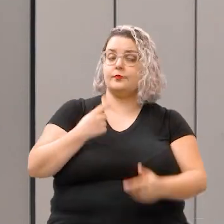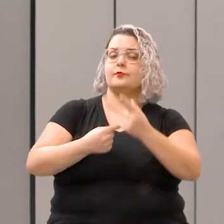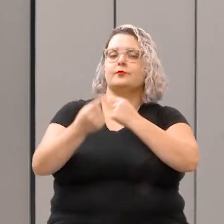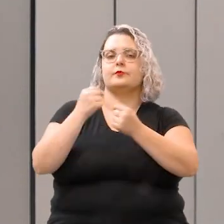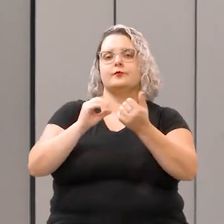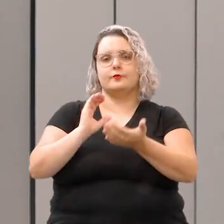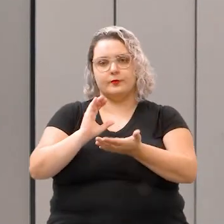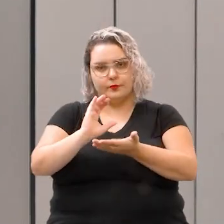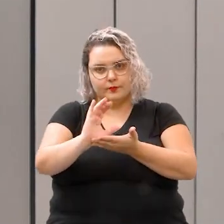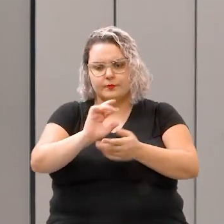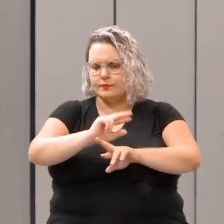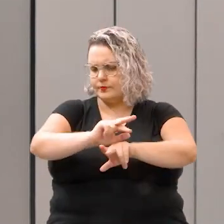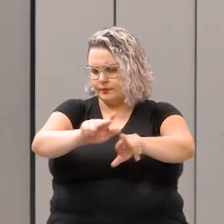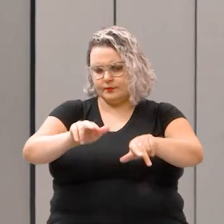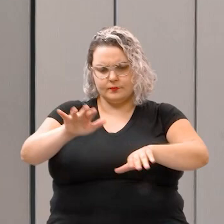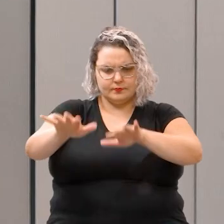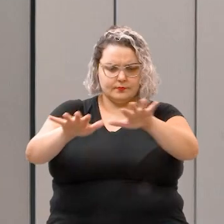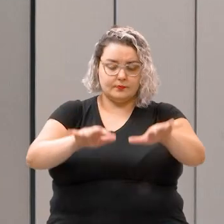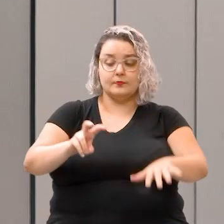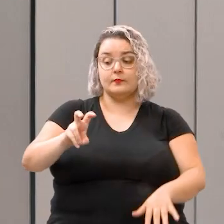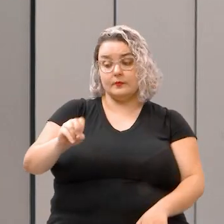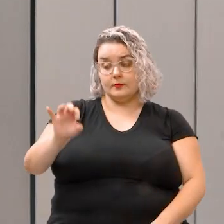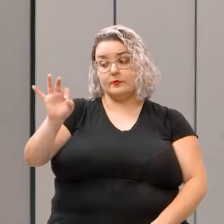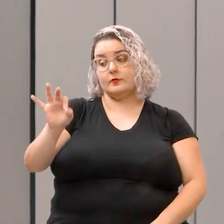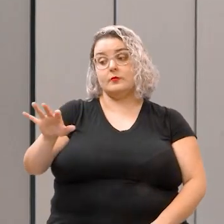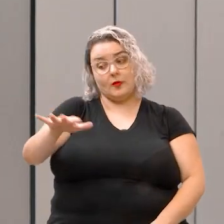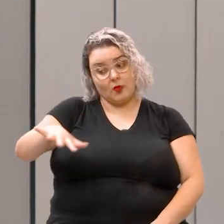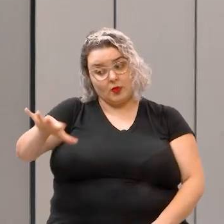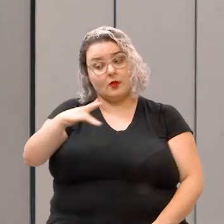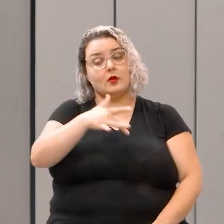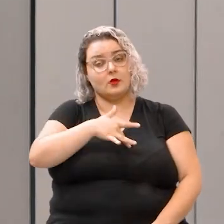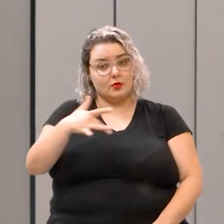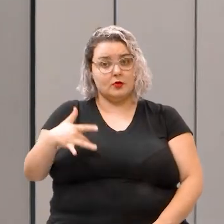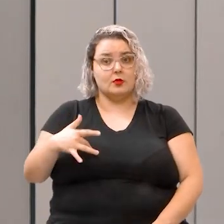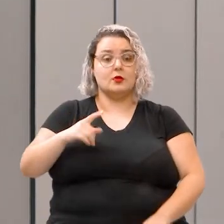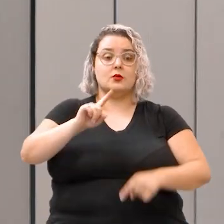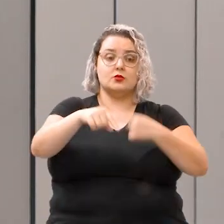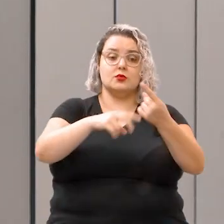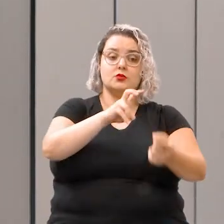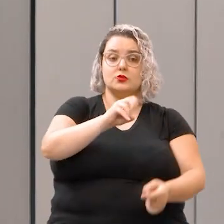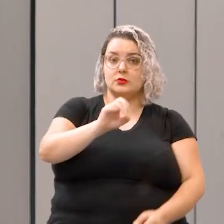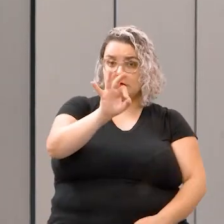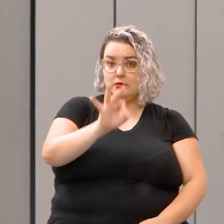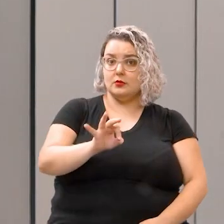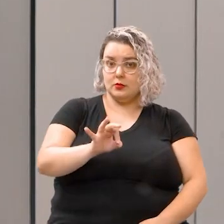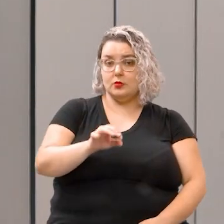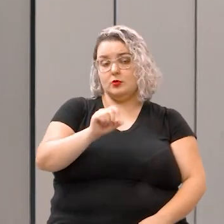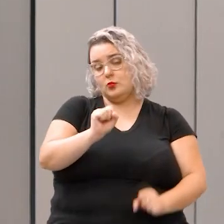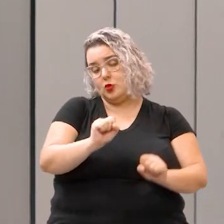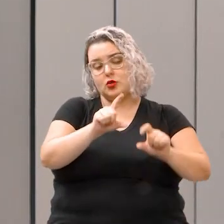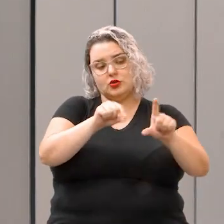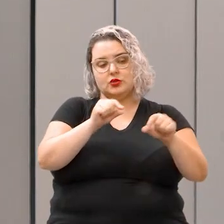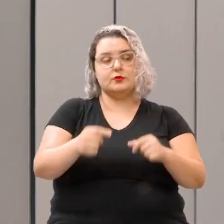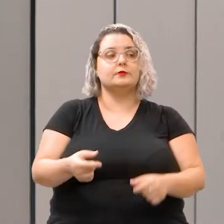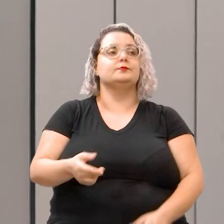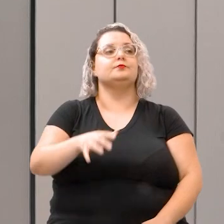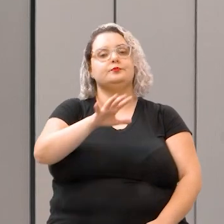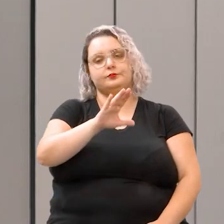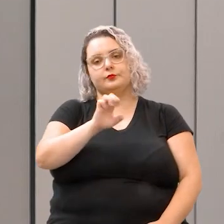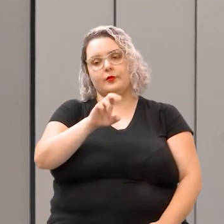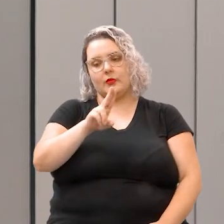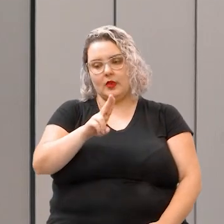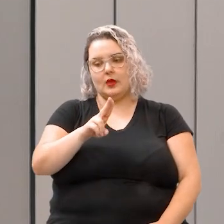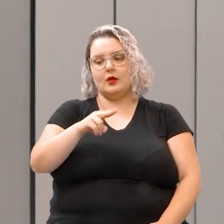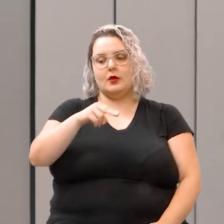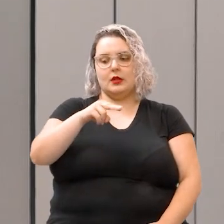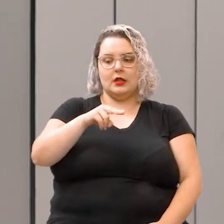verbas para vários setores, 50% deles sendo para a saúde. E olha, a gente teve aqui destinado para o CEL,